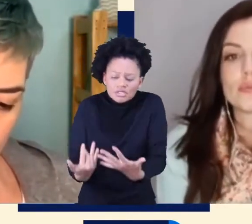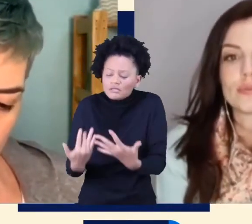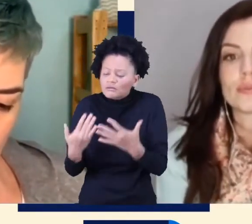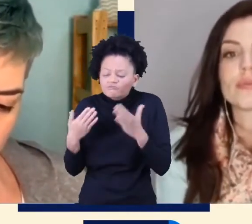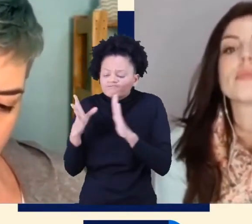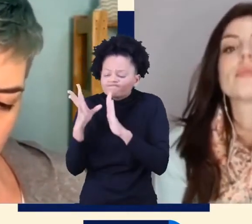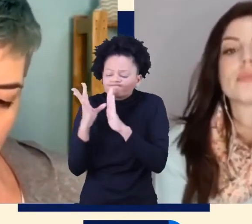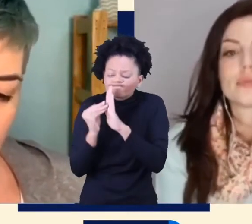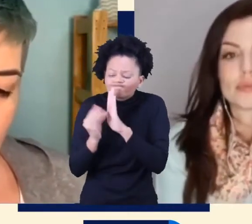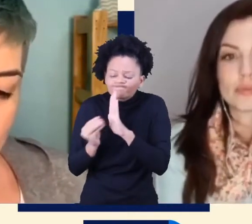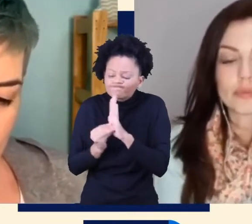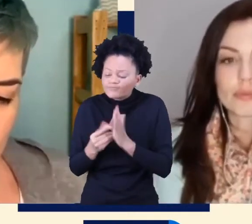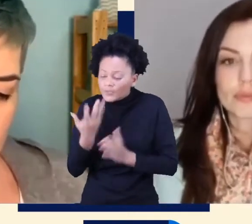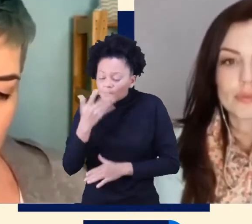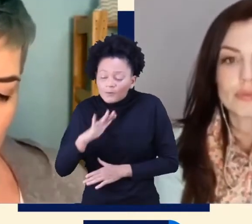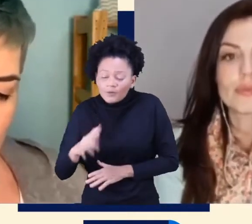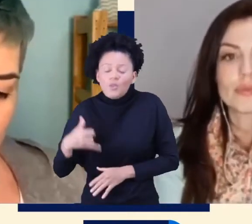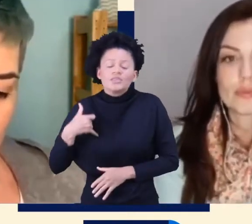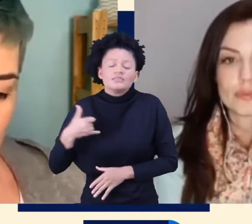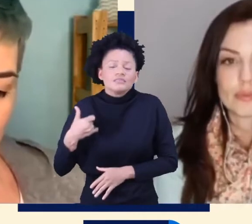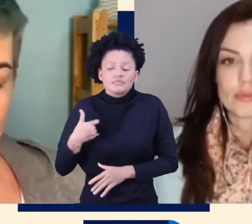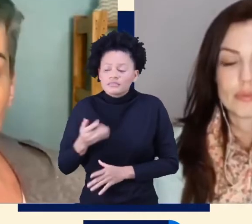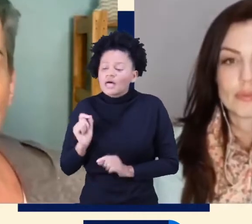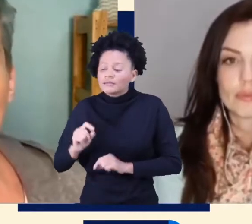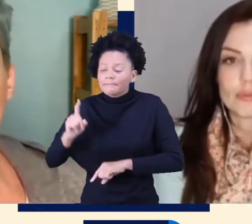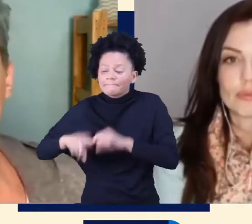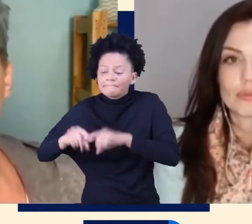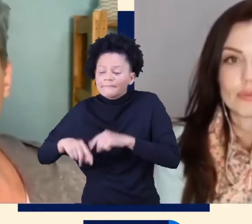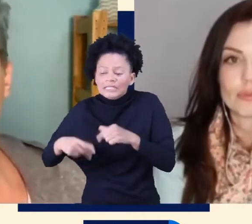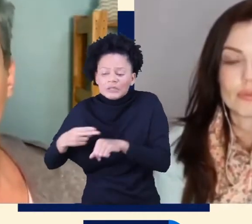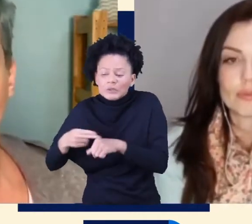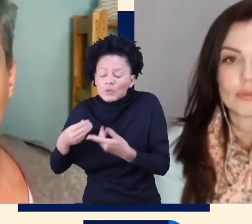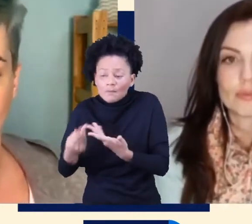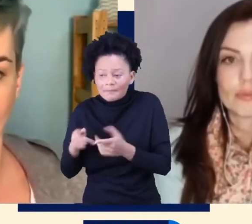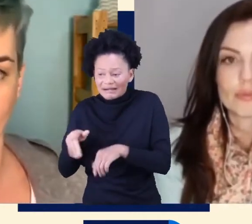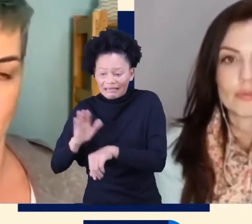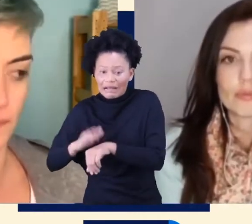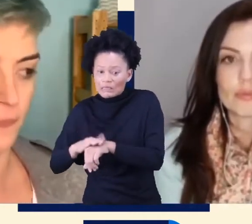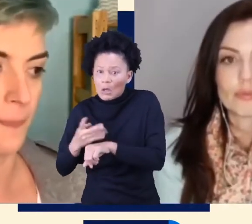sobre pornografia, principalmente para que não haja procura?